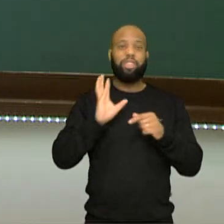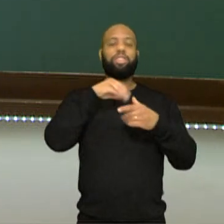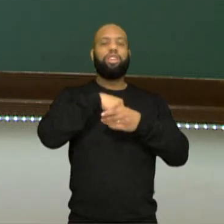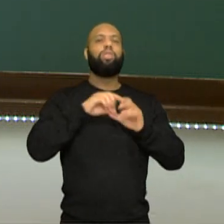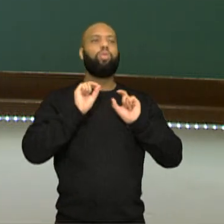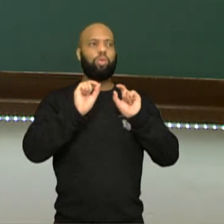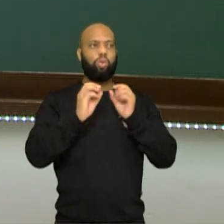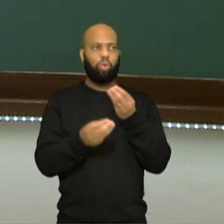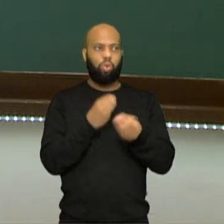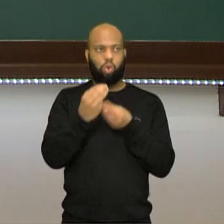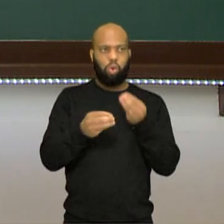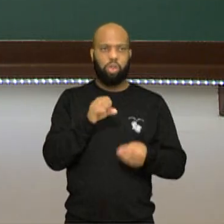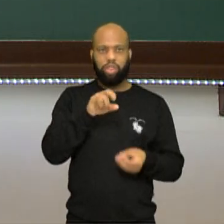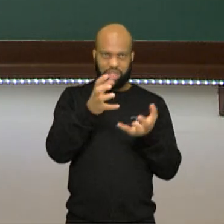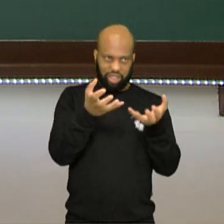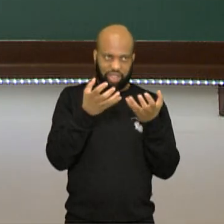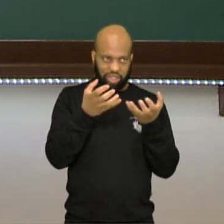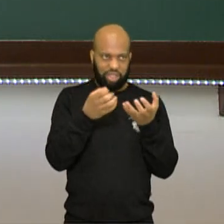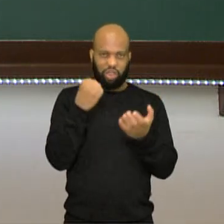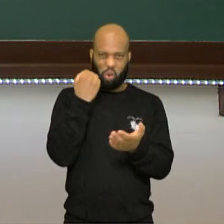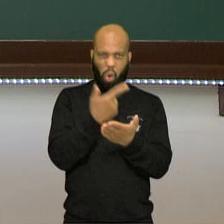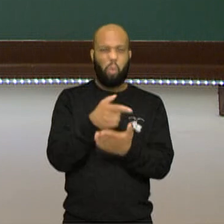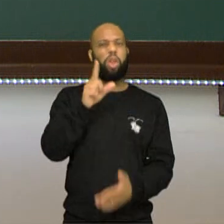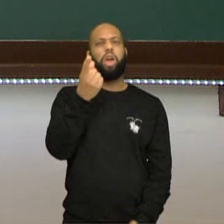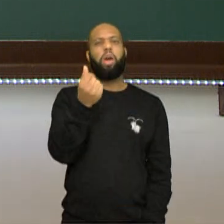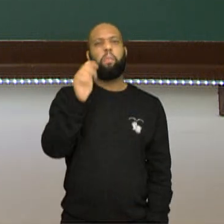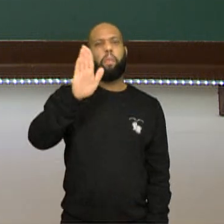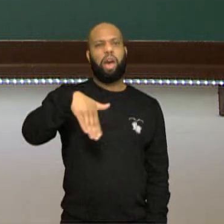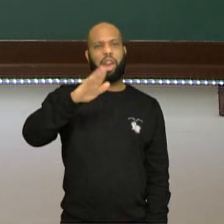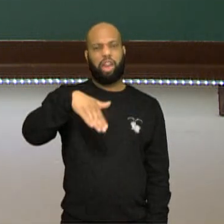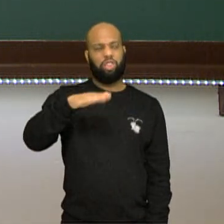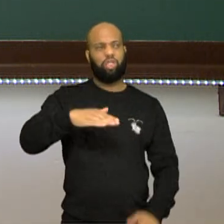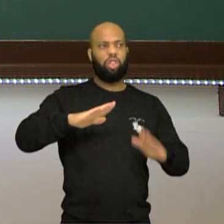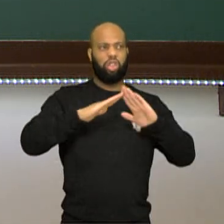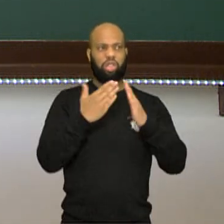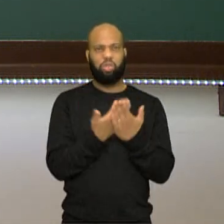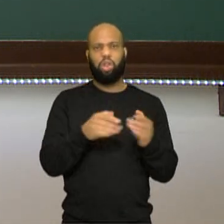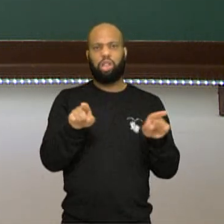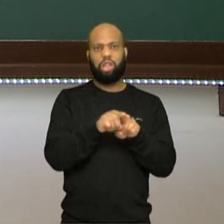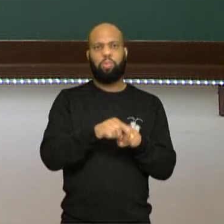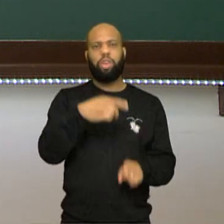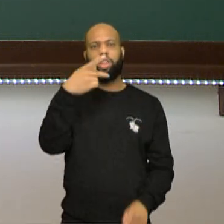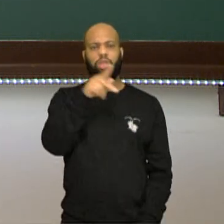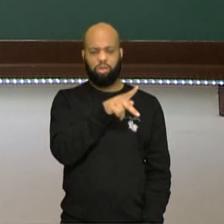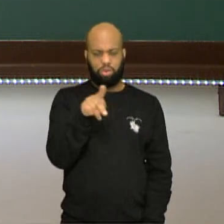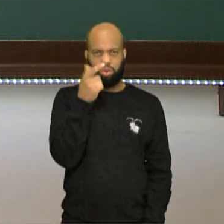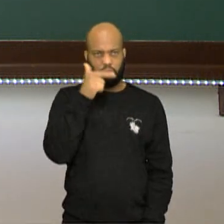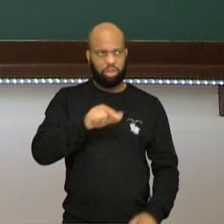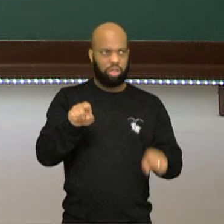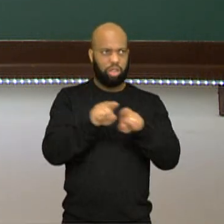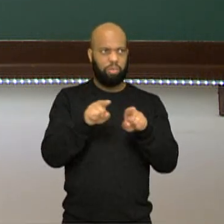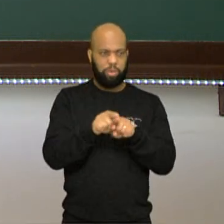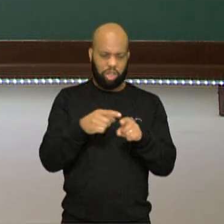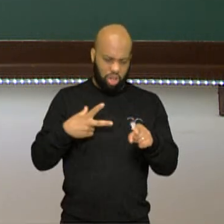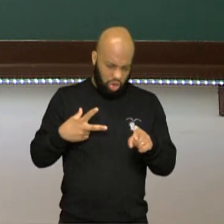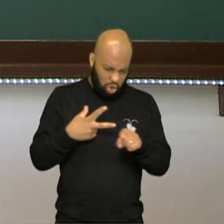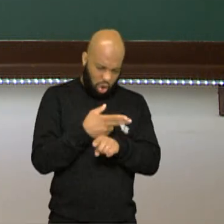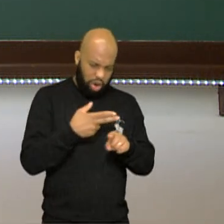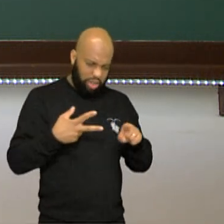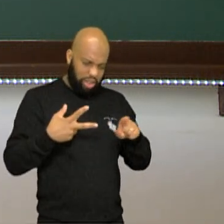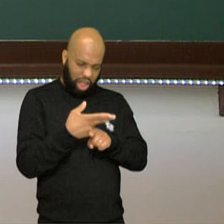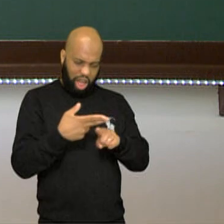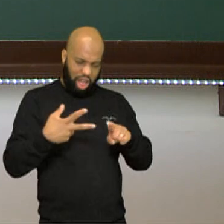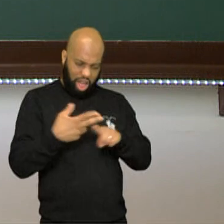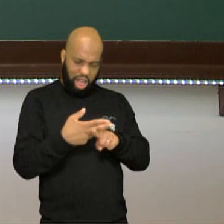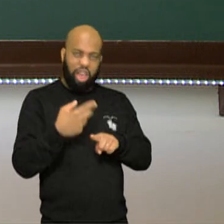dentro? Se você quiser, compra um que é bem baratinho, ou na escola o teu professor pode conseguir, corta ele e olha como